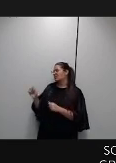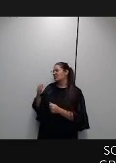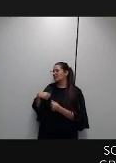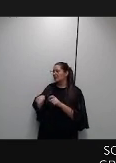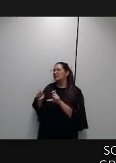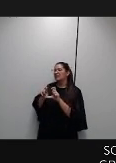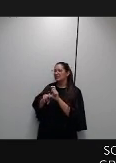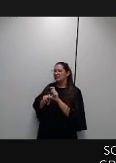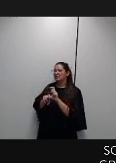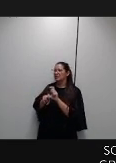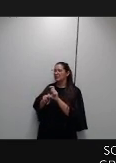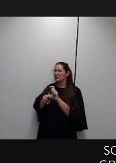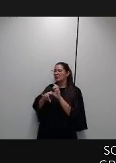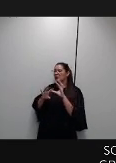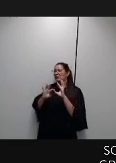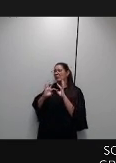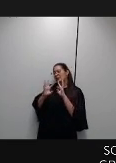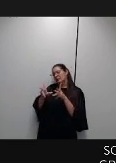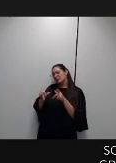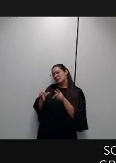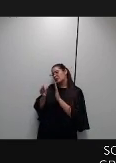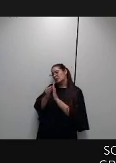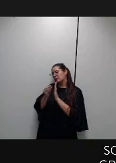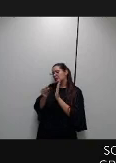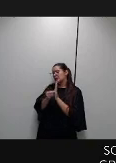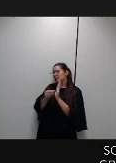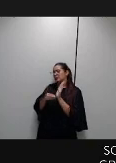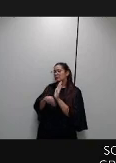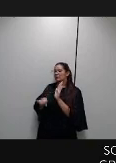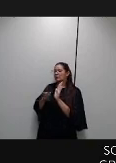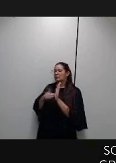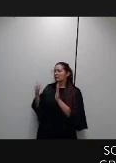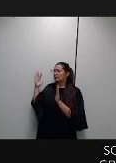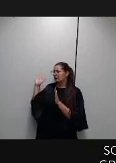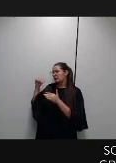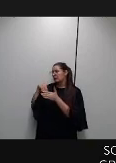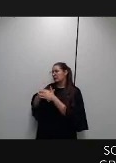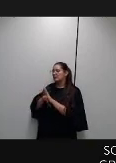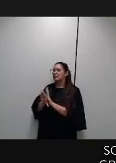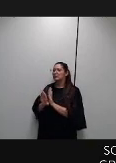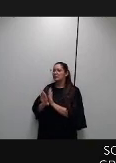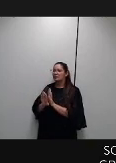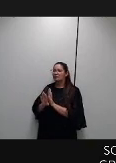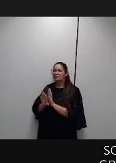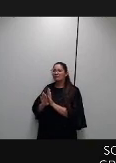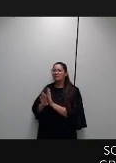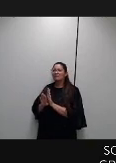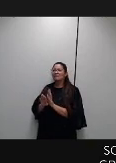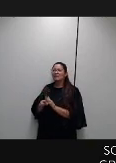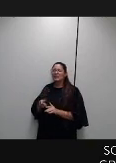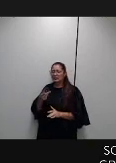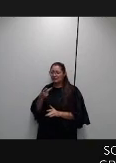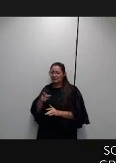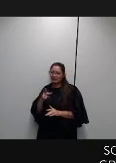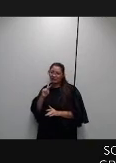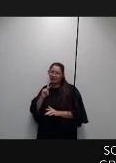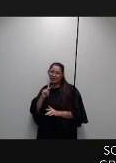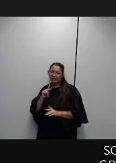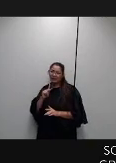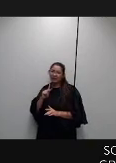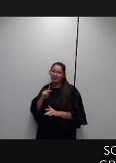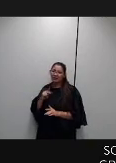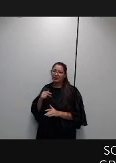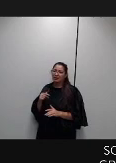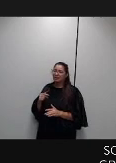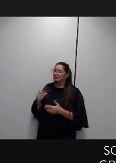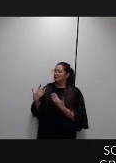o conteúdo do voto EA ementa para nele se dizer que a natureza antes dessa dessa apresentação seria